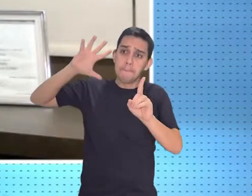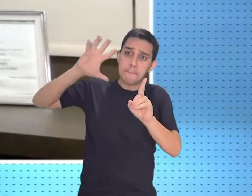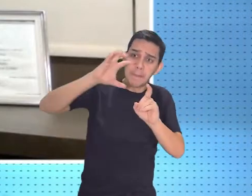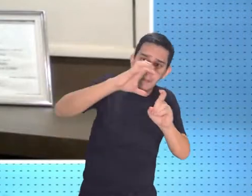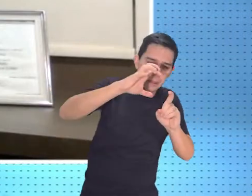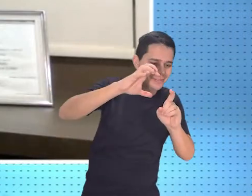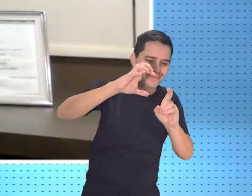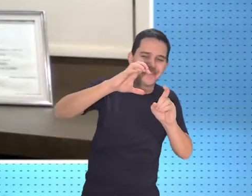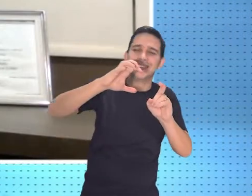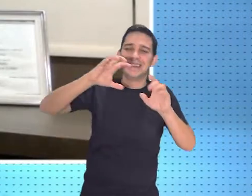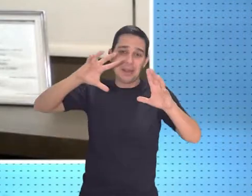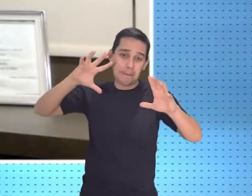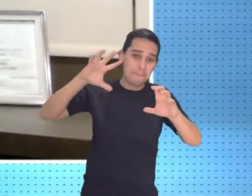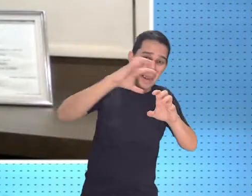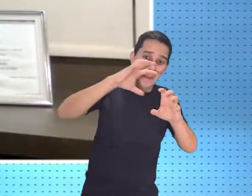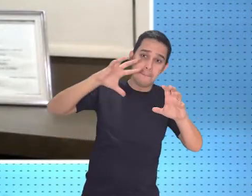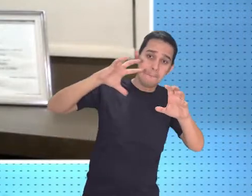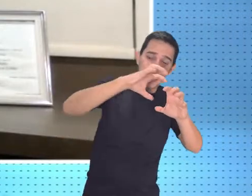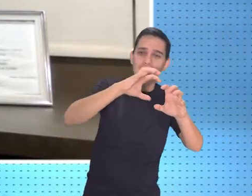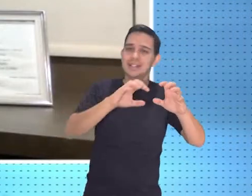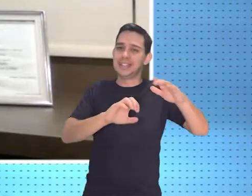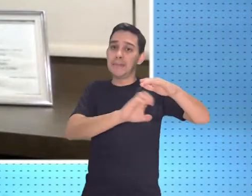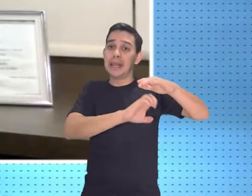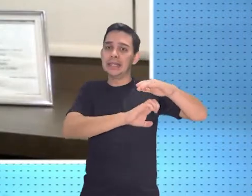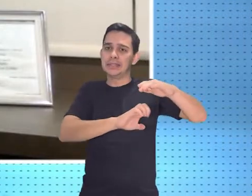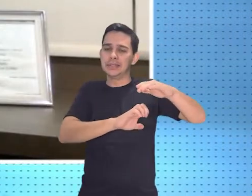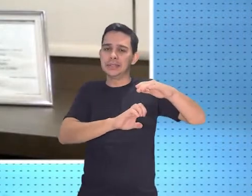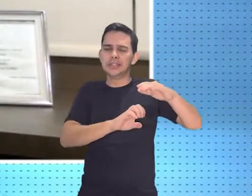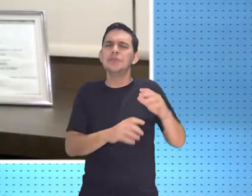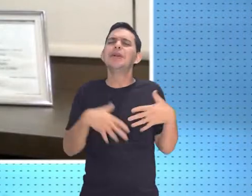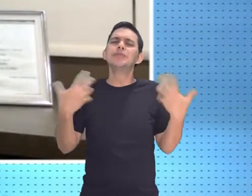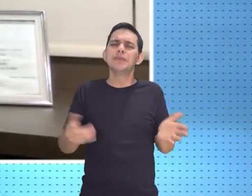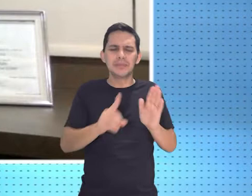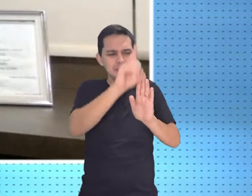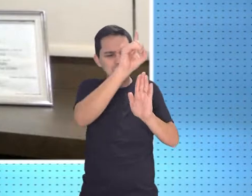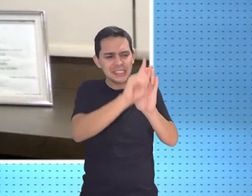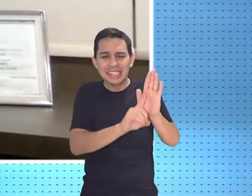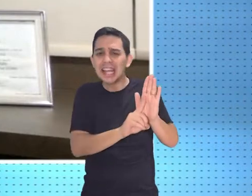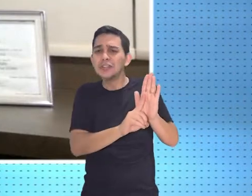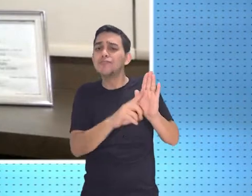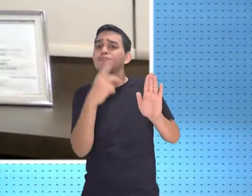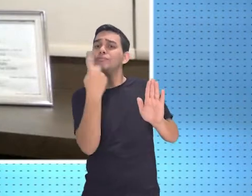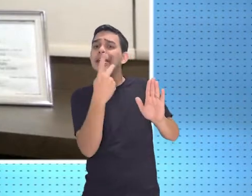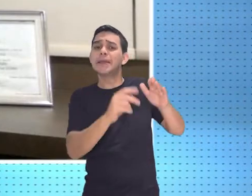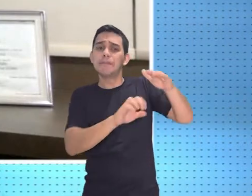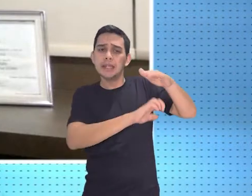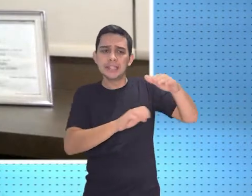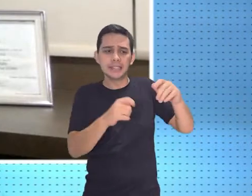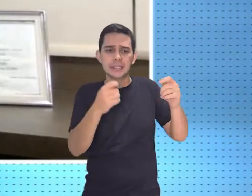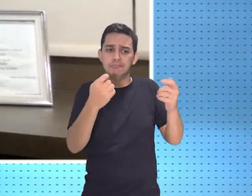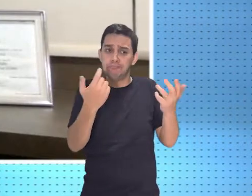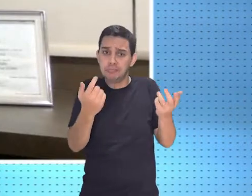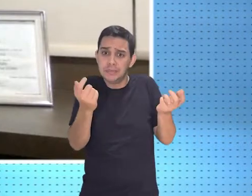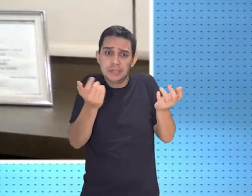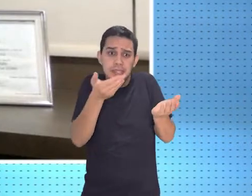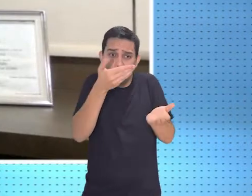Bom, diante disso, quais são os direitos que podem ser lesionados por um ato ilícito causado